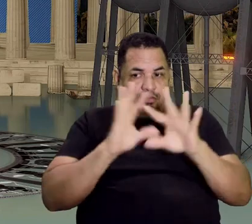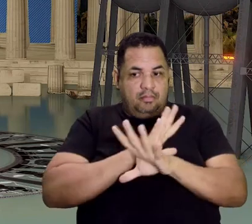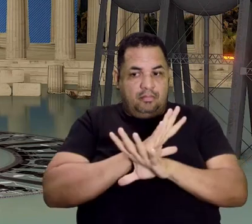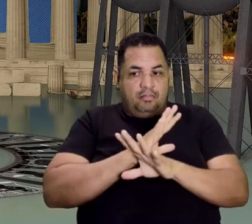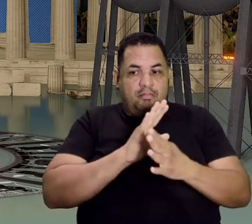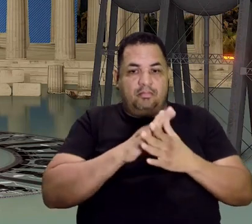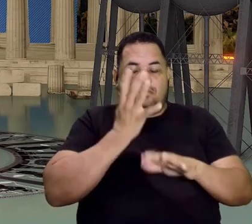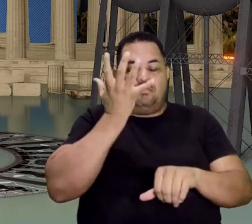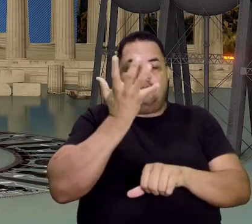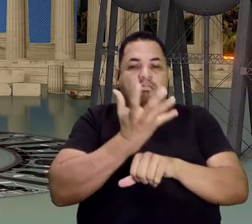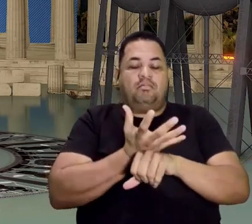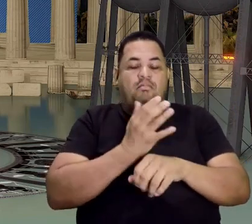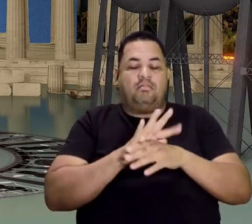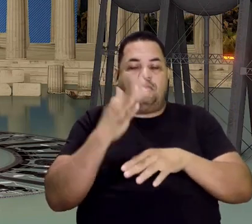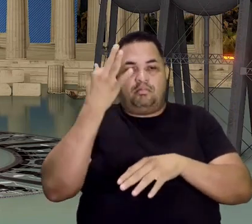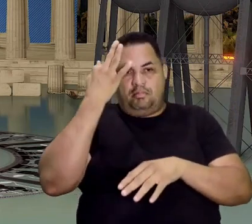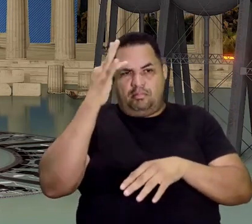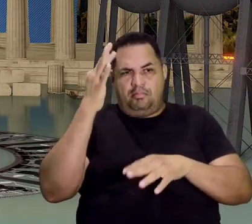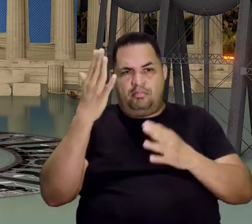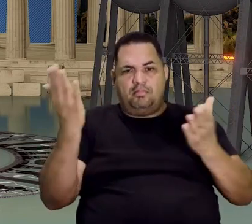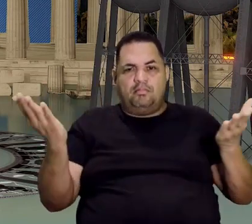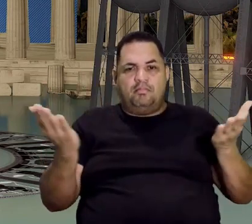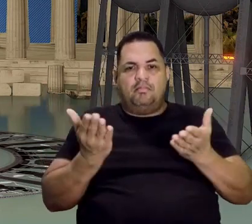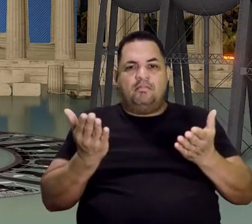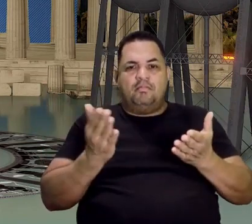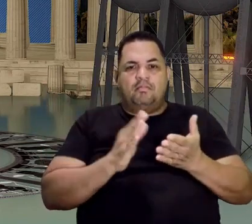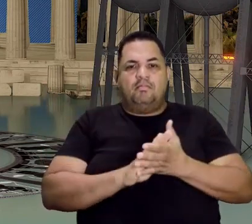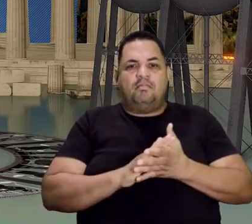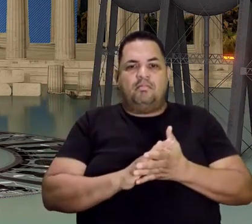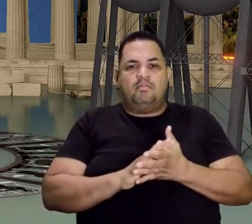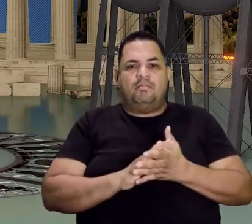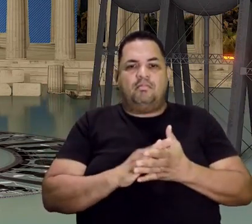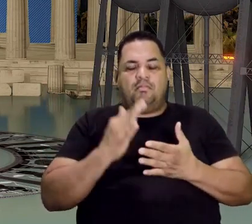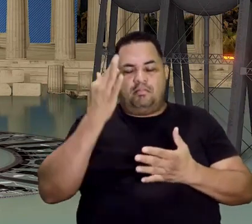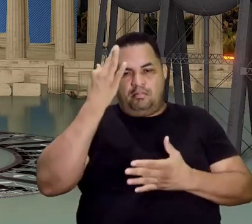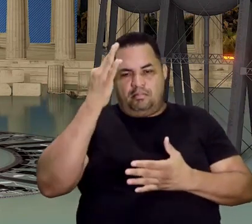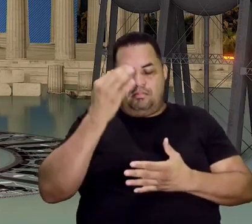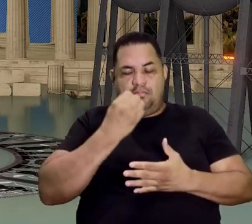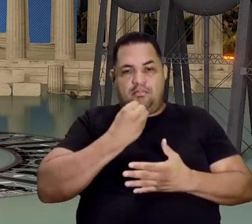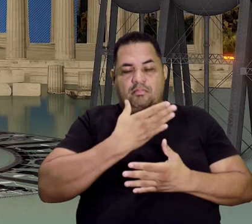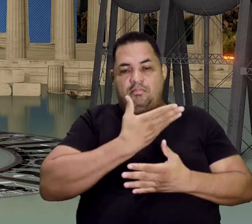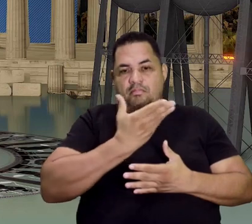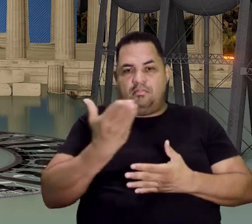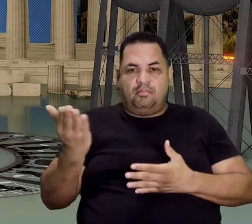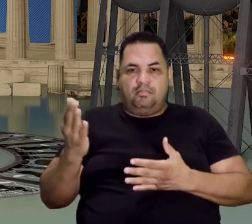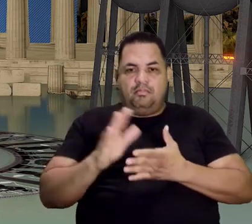nosso componente curricular de filosofia. E uma filosofia